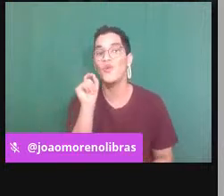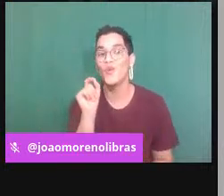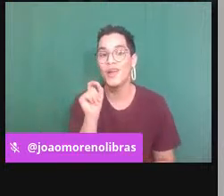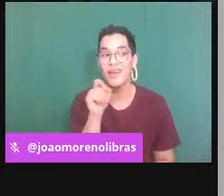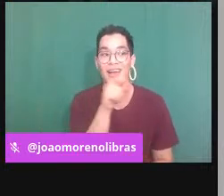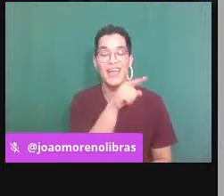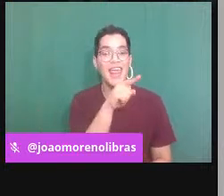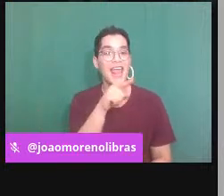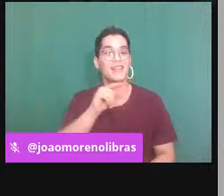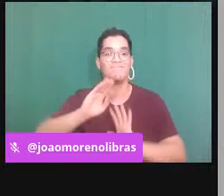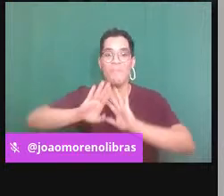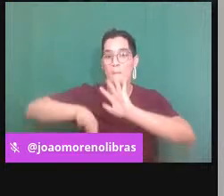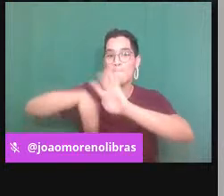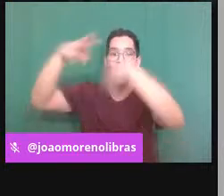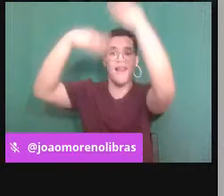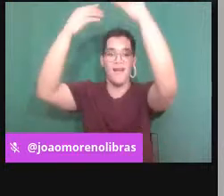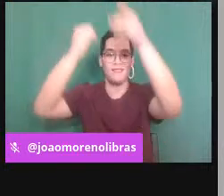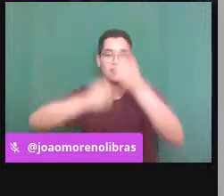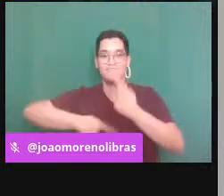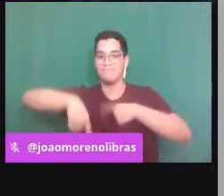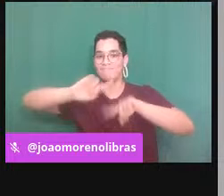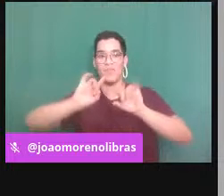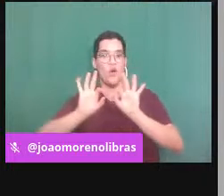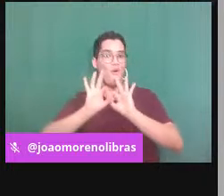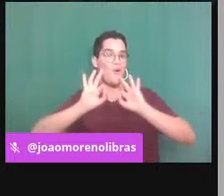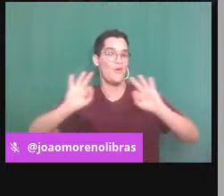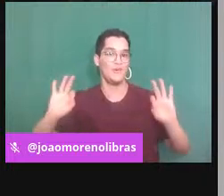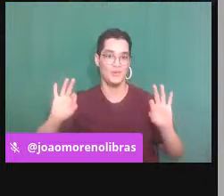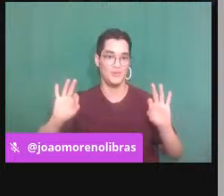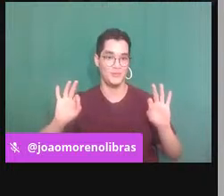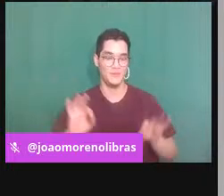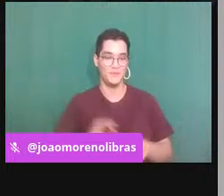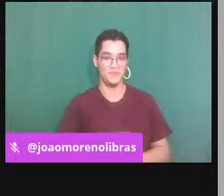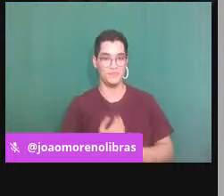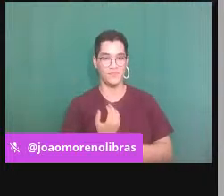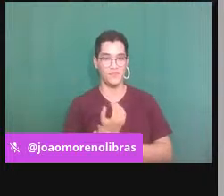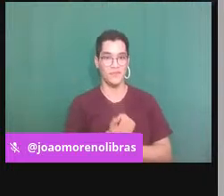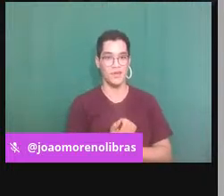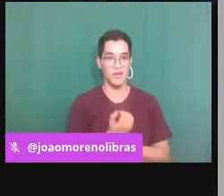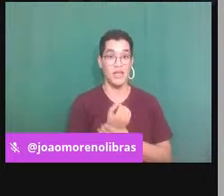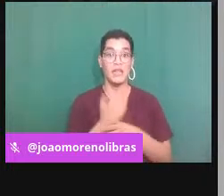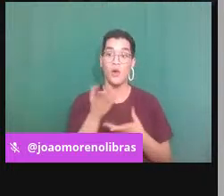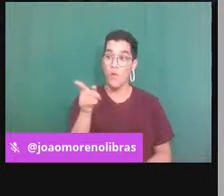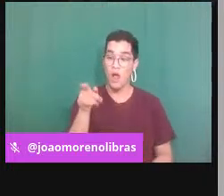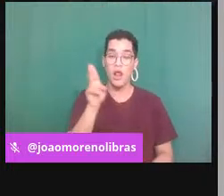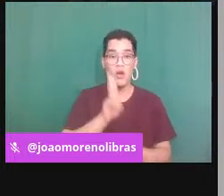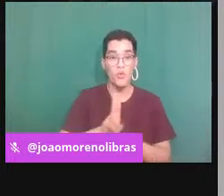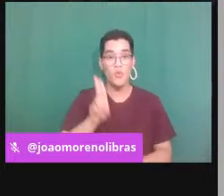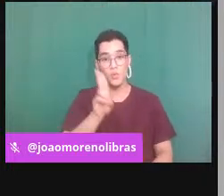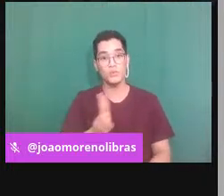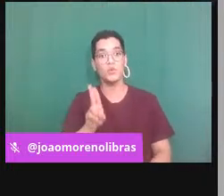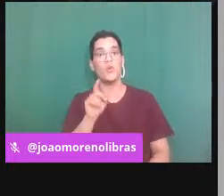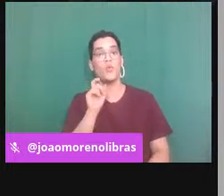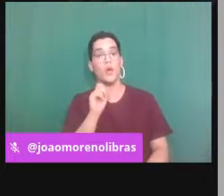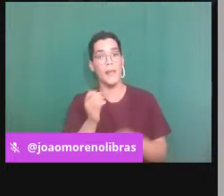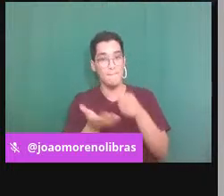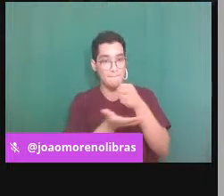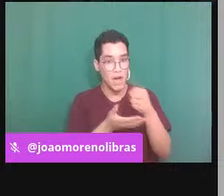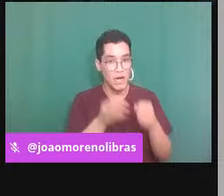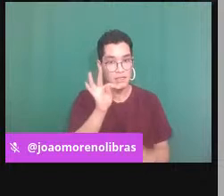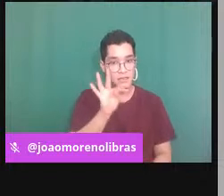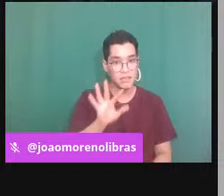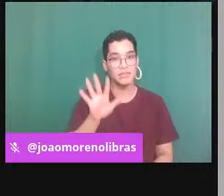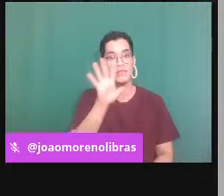lá no campus dela, e daí, então, usou a base teórica, que está na página 56, no